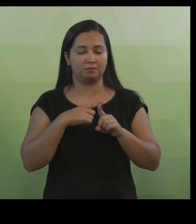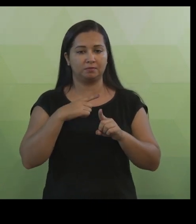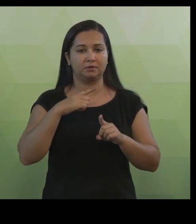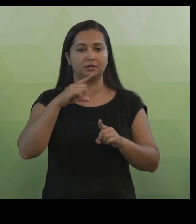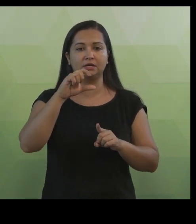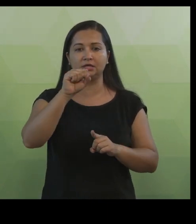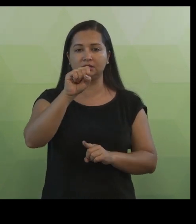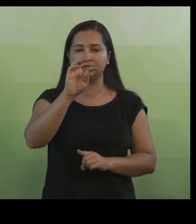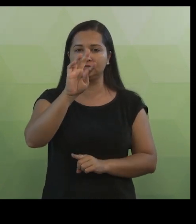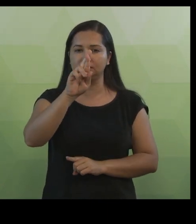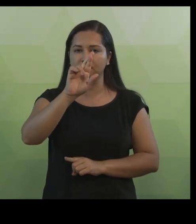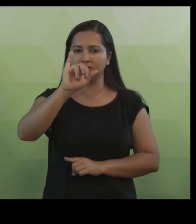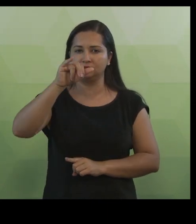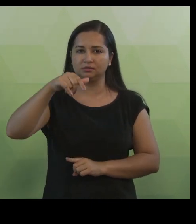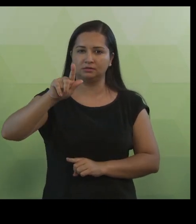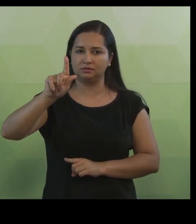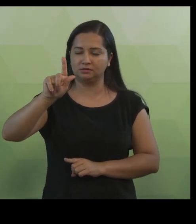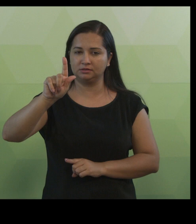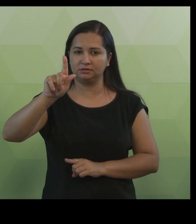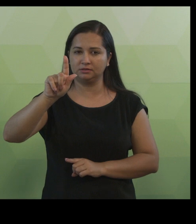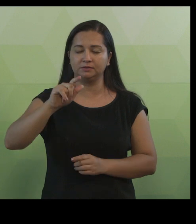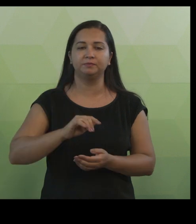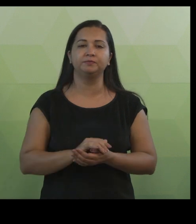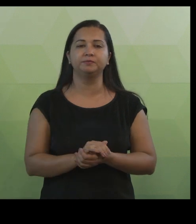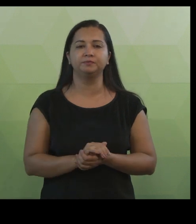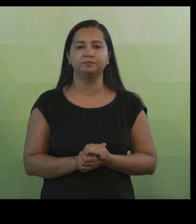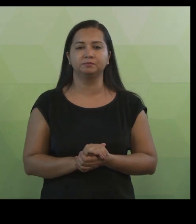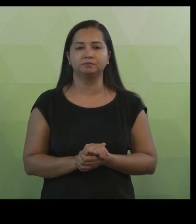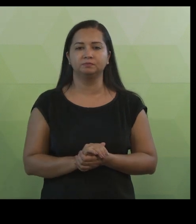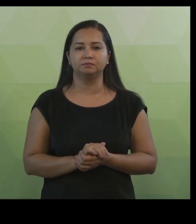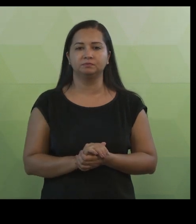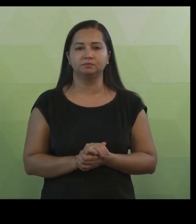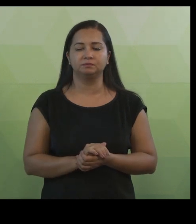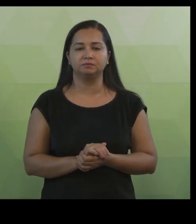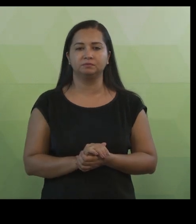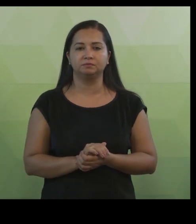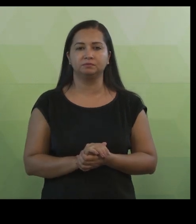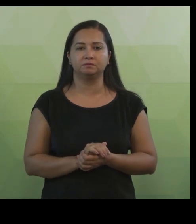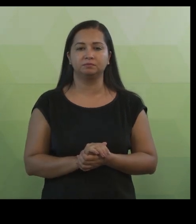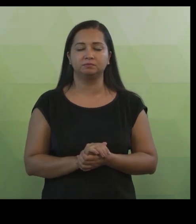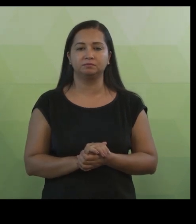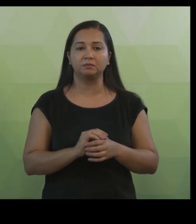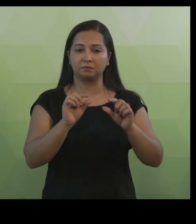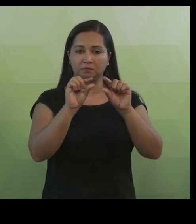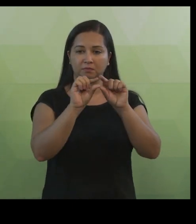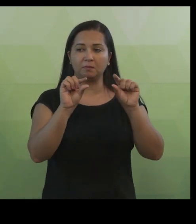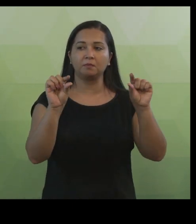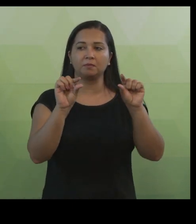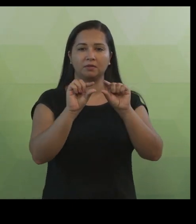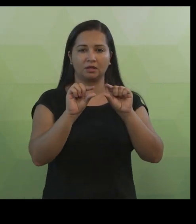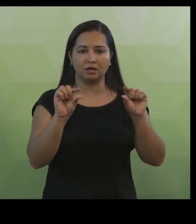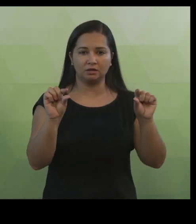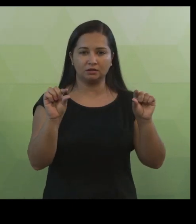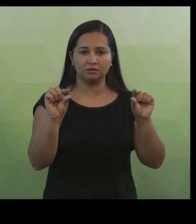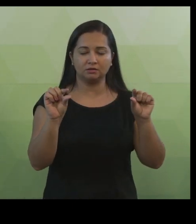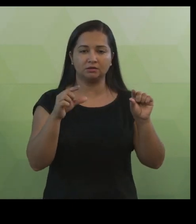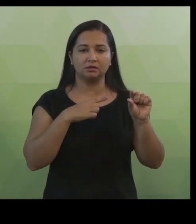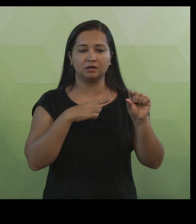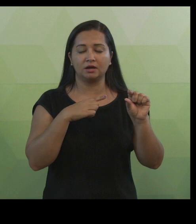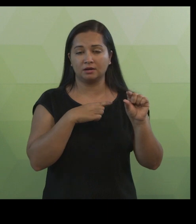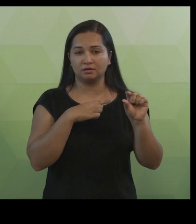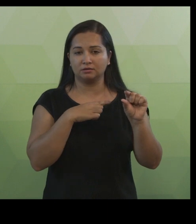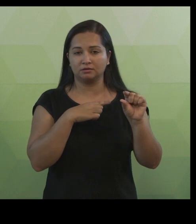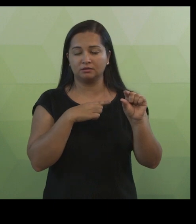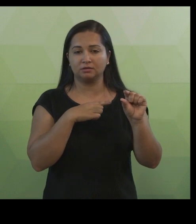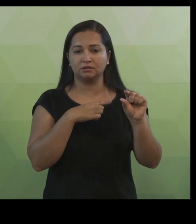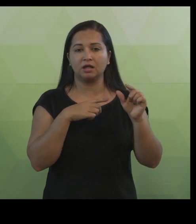que veremos em seguida, chamado args. Esse argumento é um vetor que